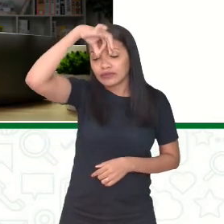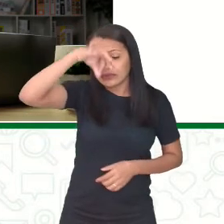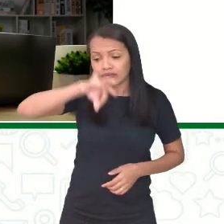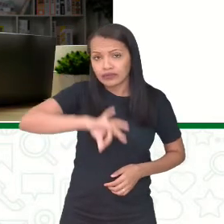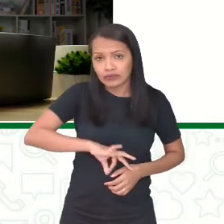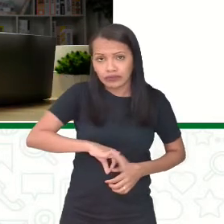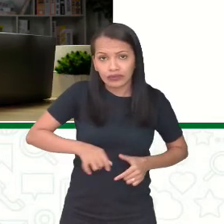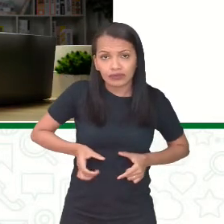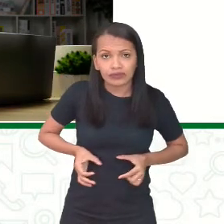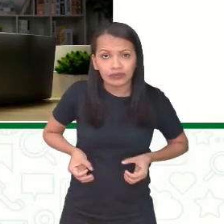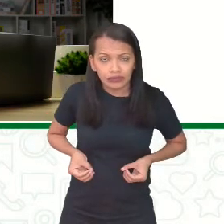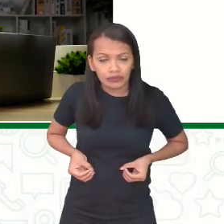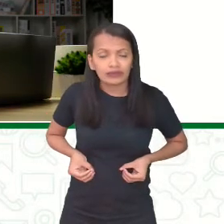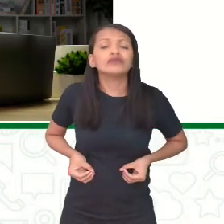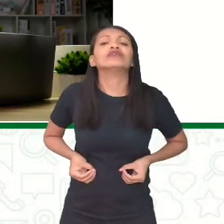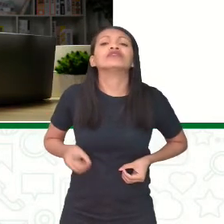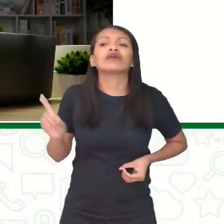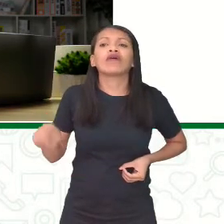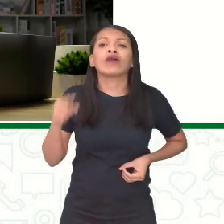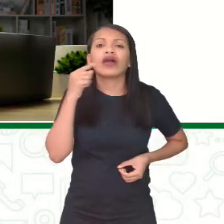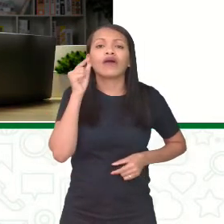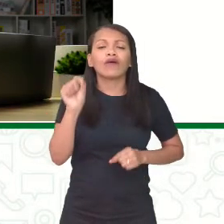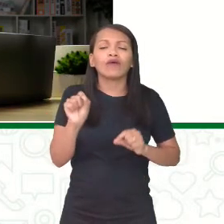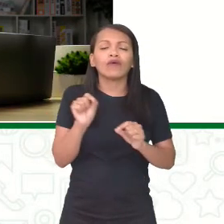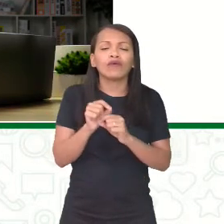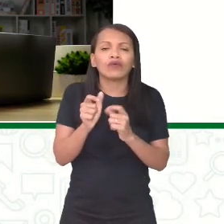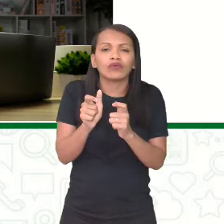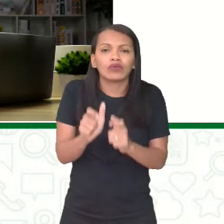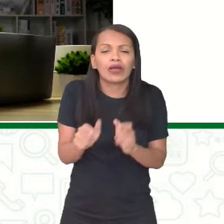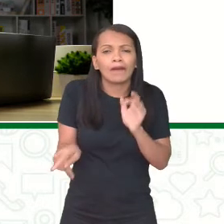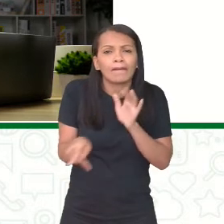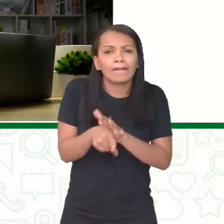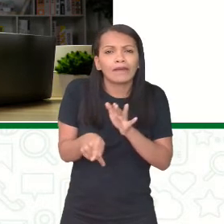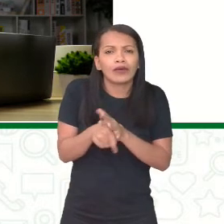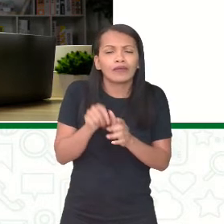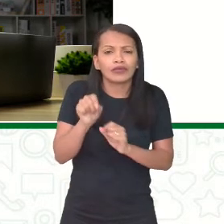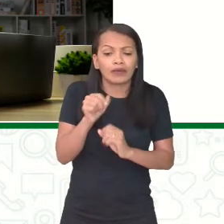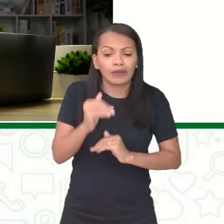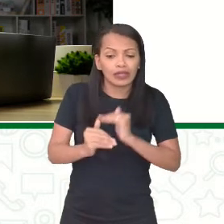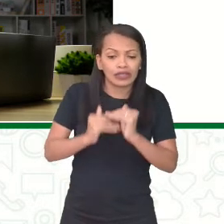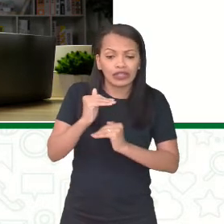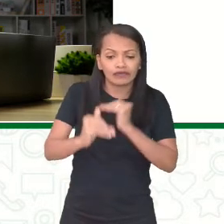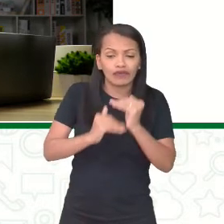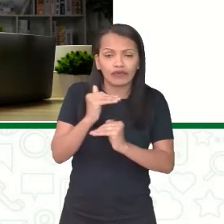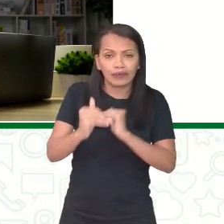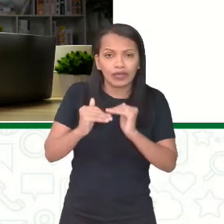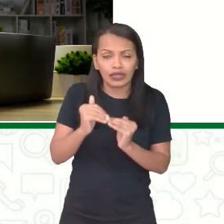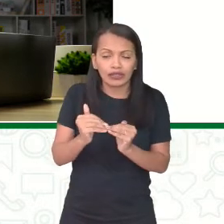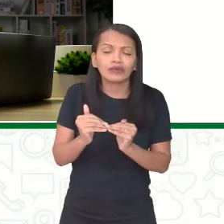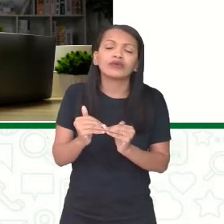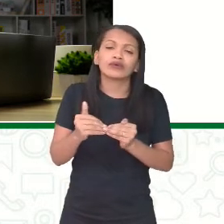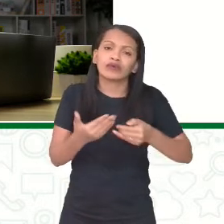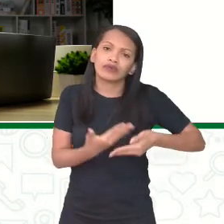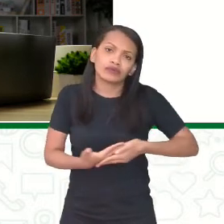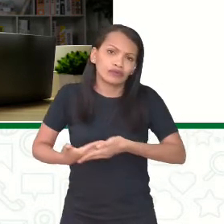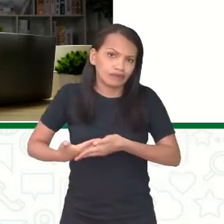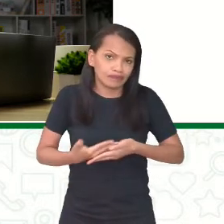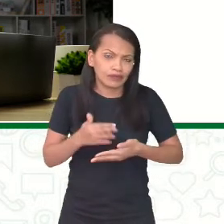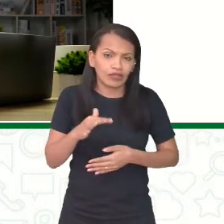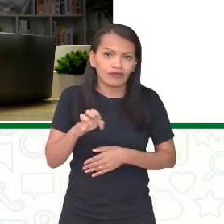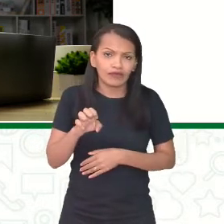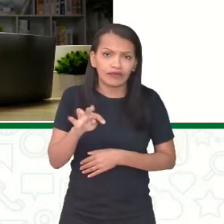representação. Então, ele é o local para a fecundação e também para o desenvolvimento do feto, além de ser responsável